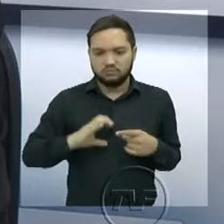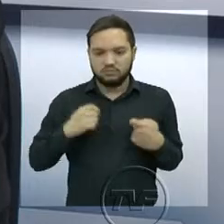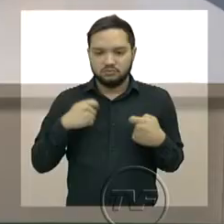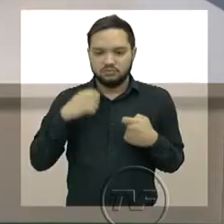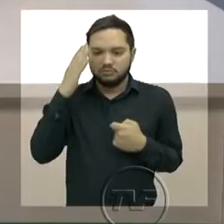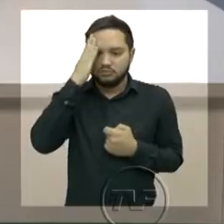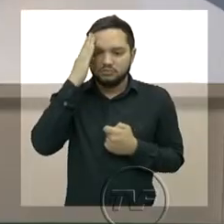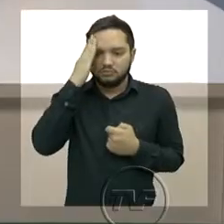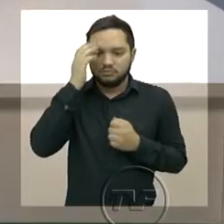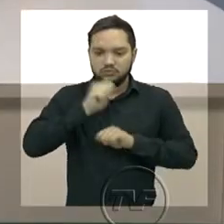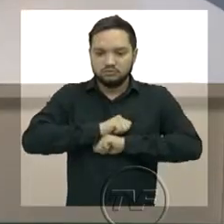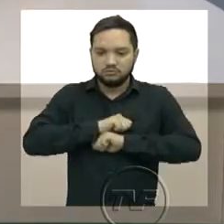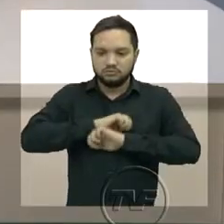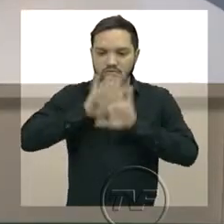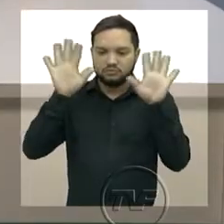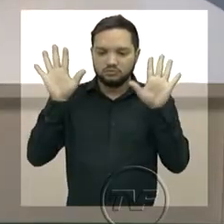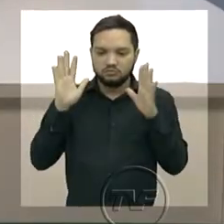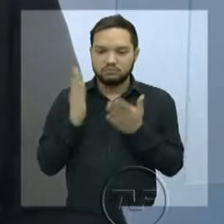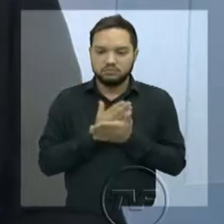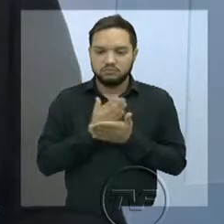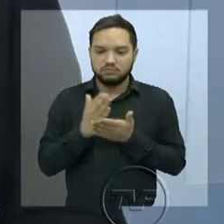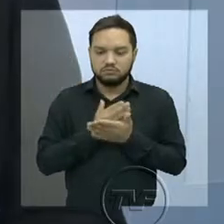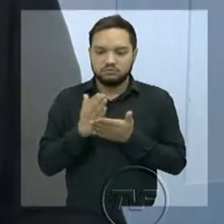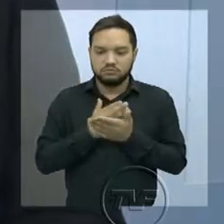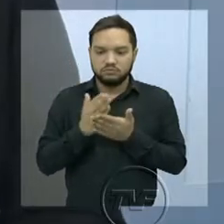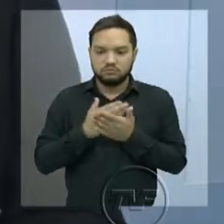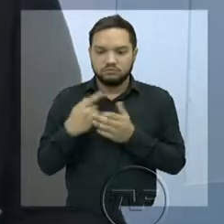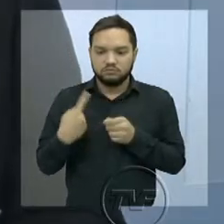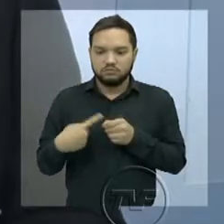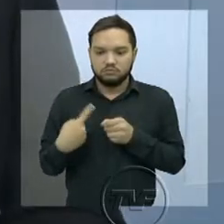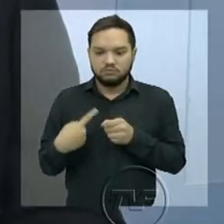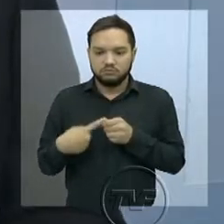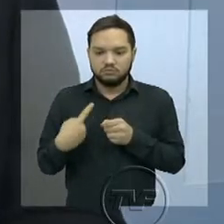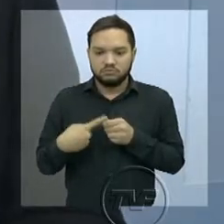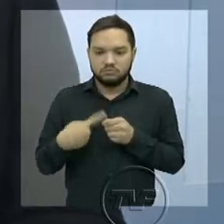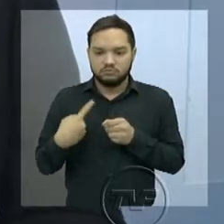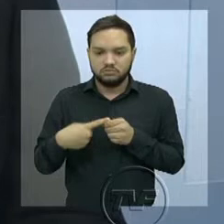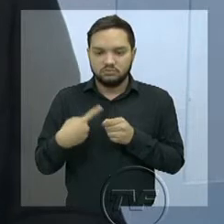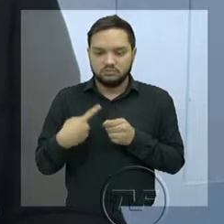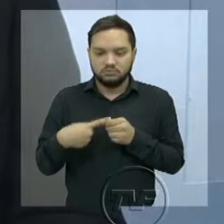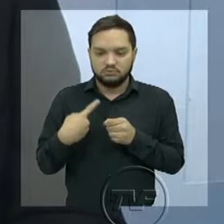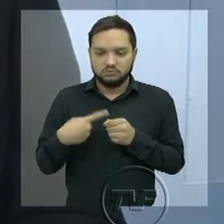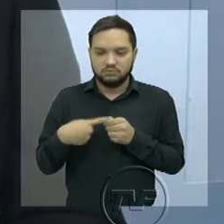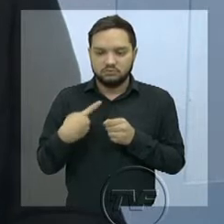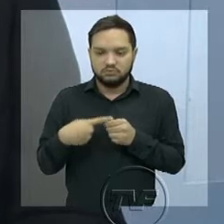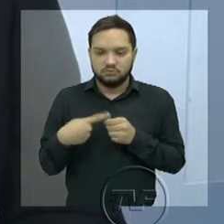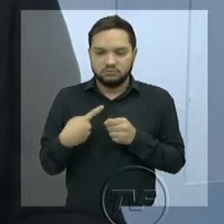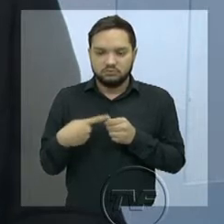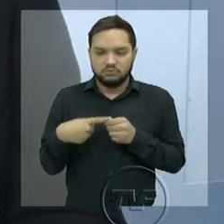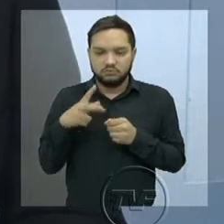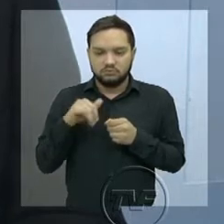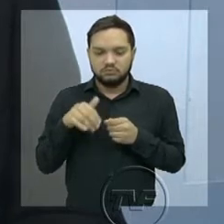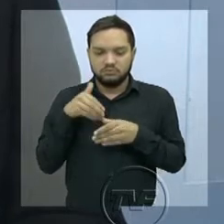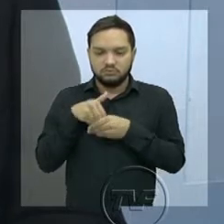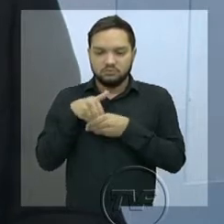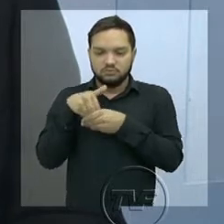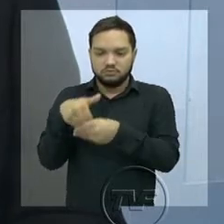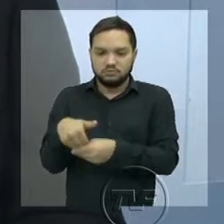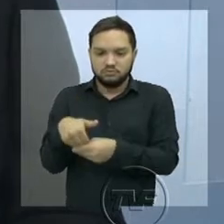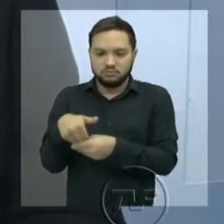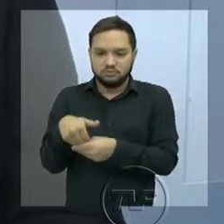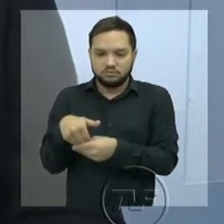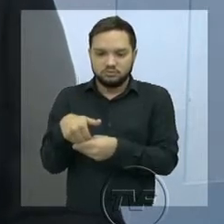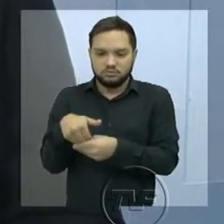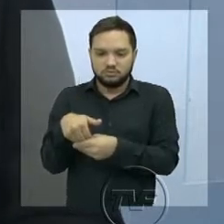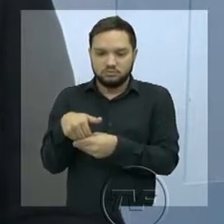Ferreira Barbosa? Nós temos casos de municípios aqui, meu amigo, que literalmente alguns distritos vão votar na